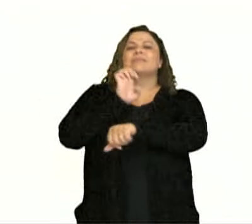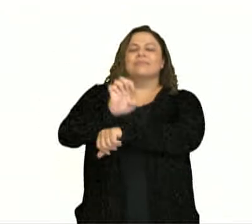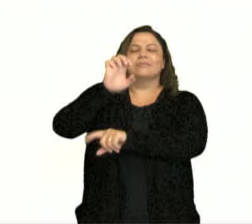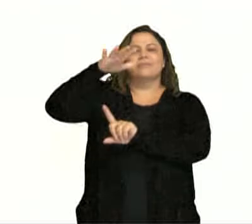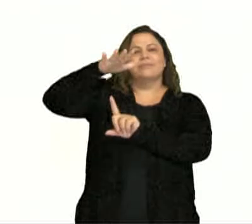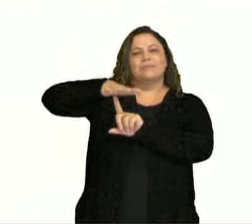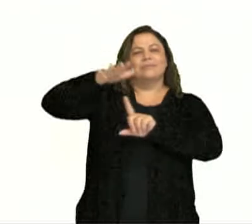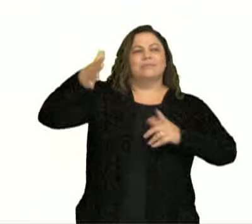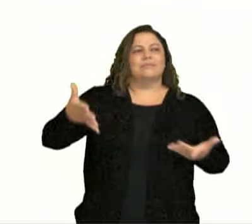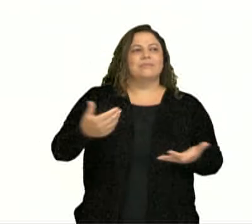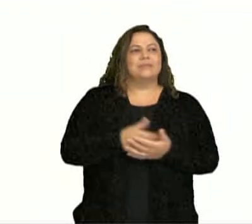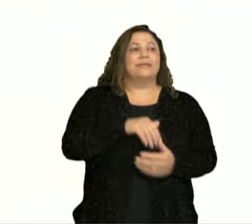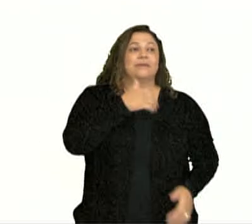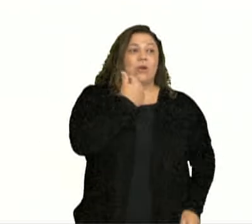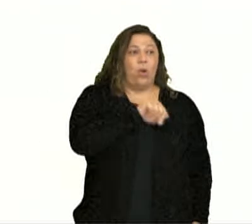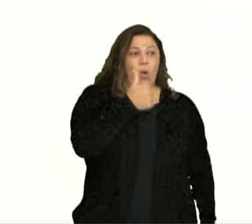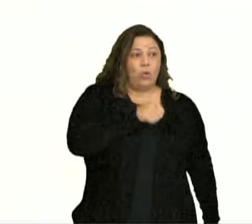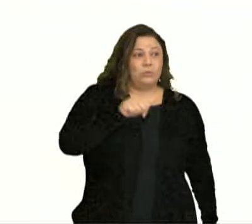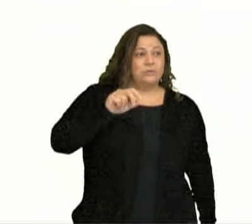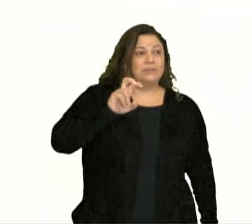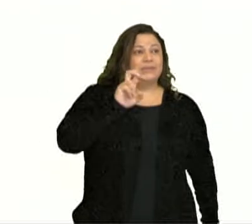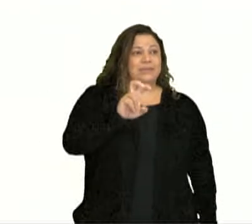ver.